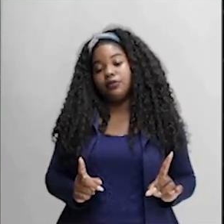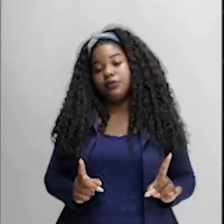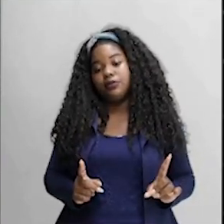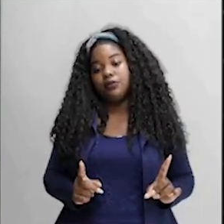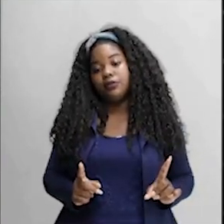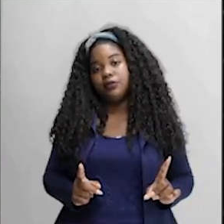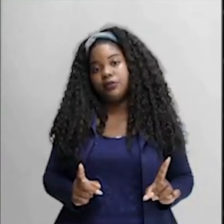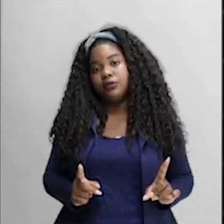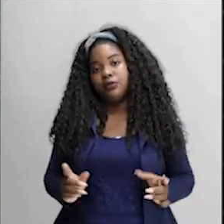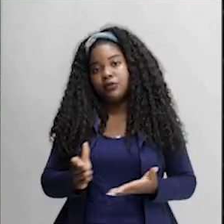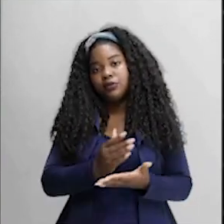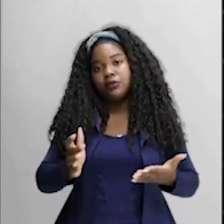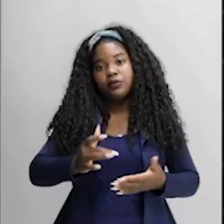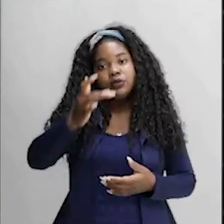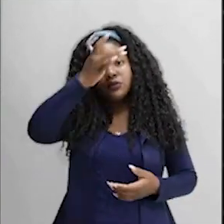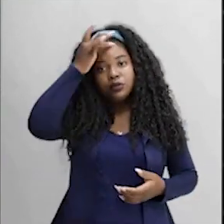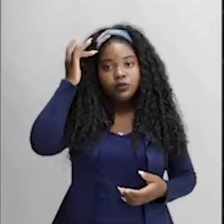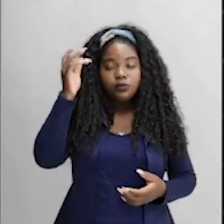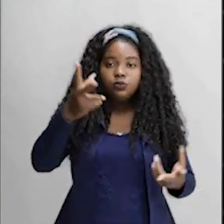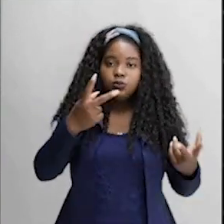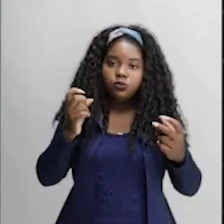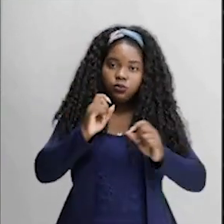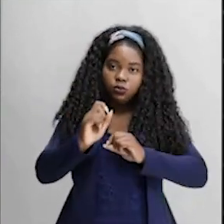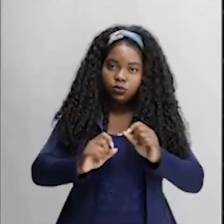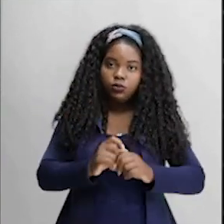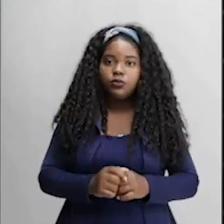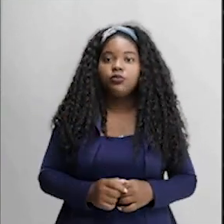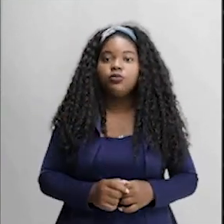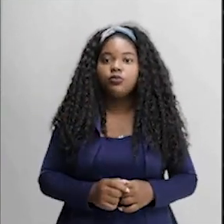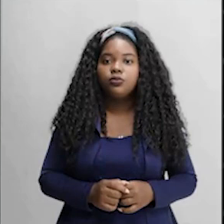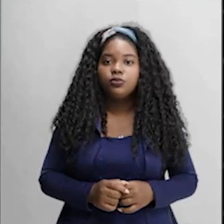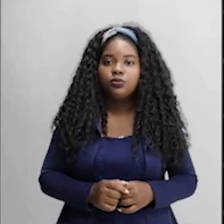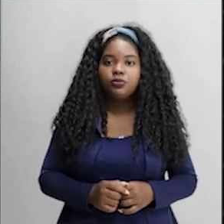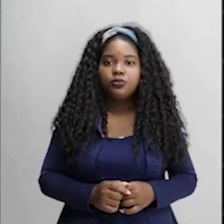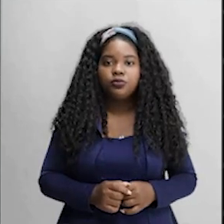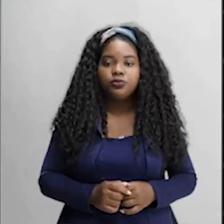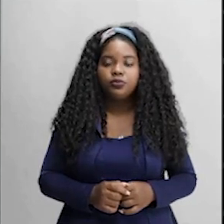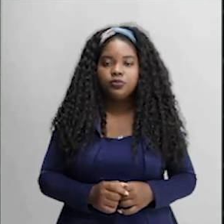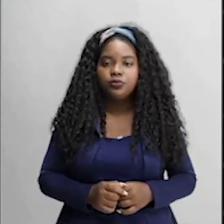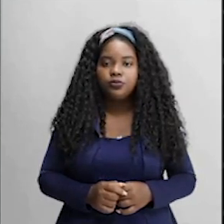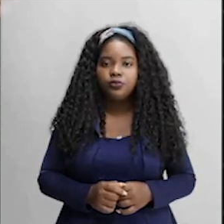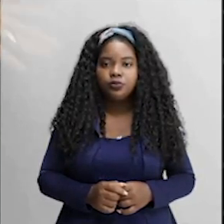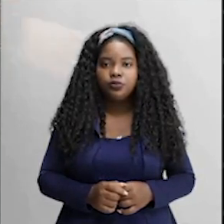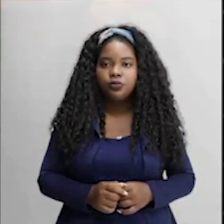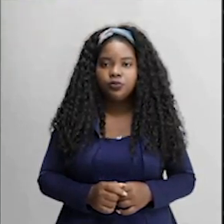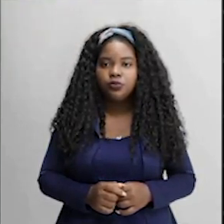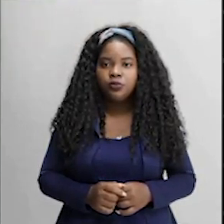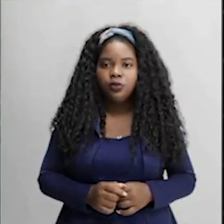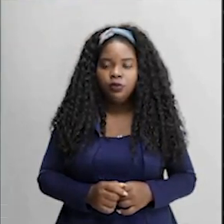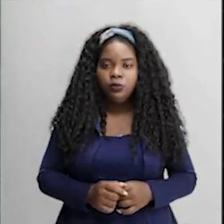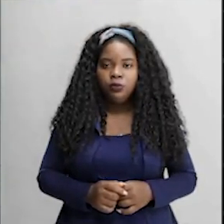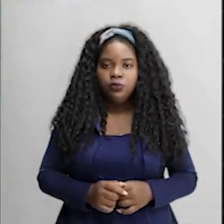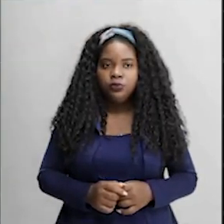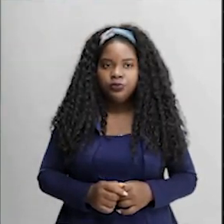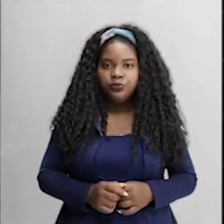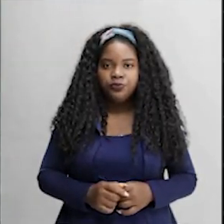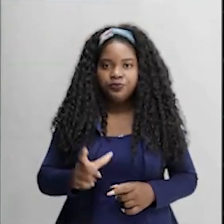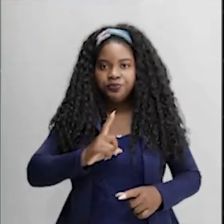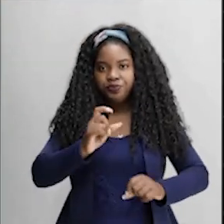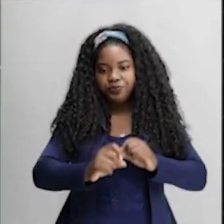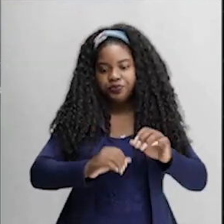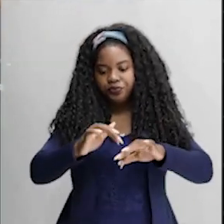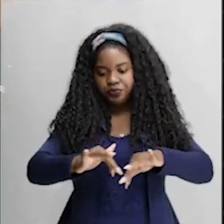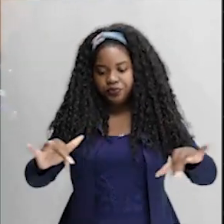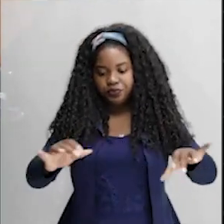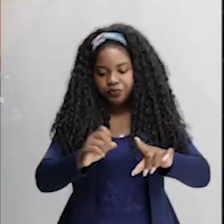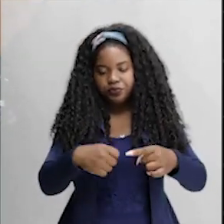percebe. Eu vou compartilhar contigo. Tu deveria entender isso sozinho, mas eu vou falar. Quando você faz esta divisão